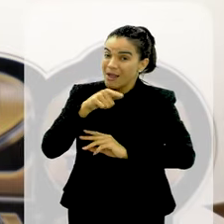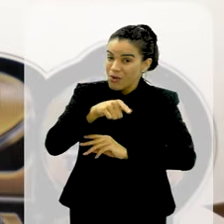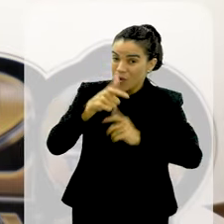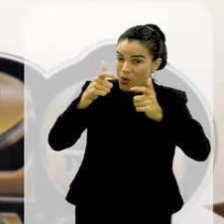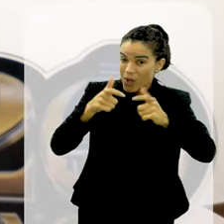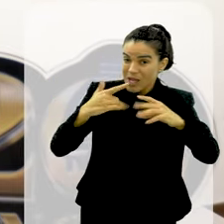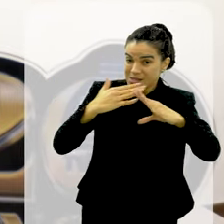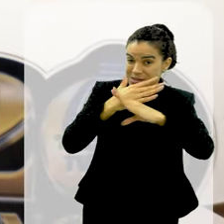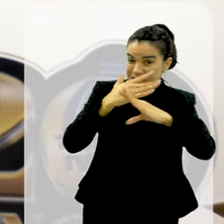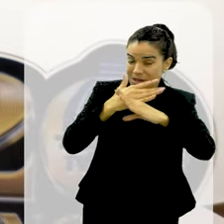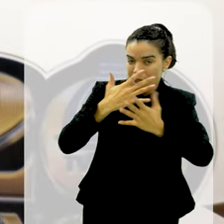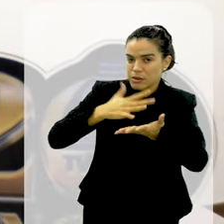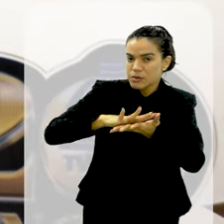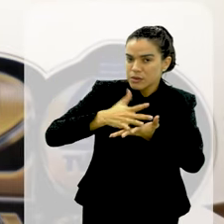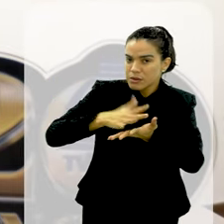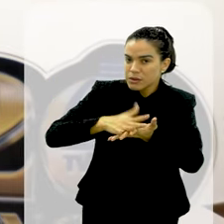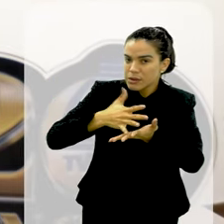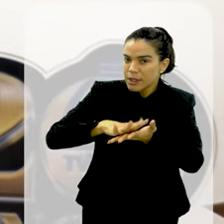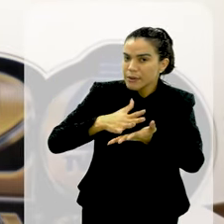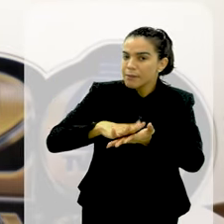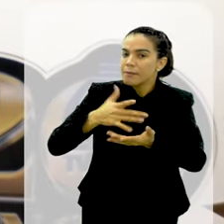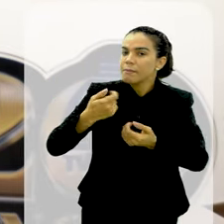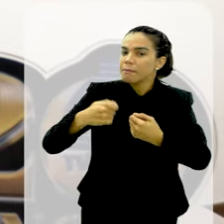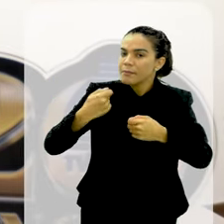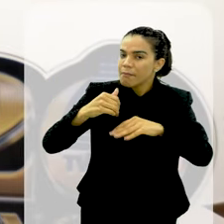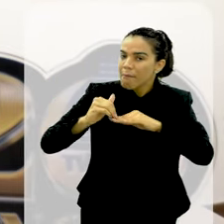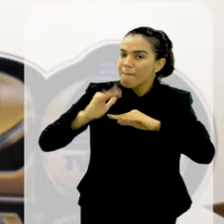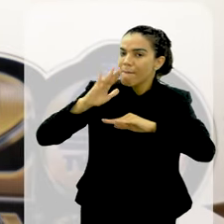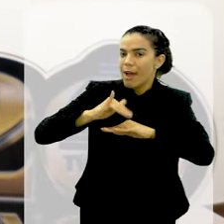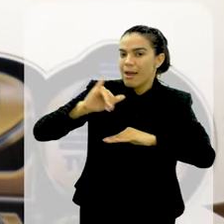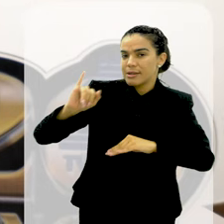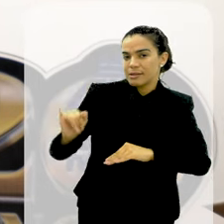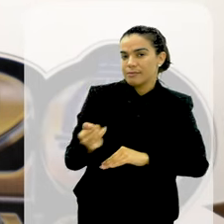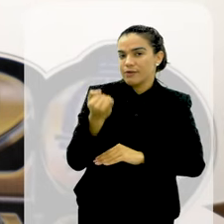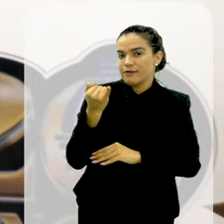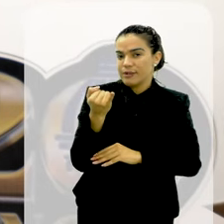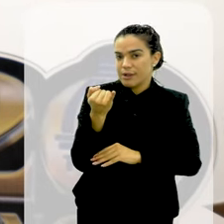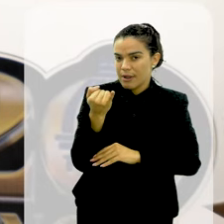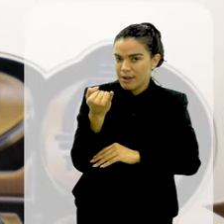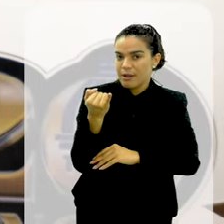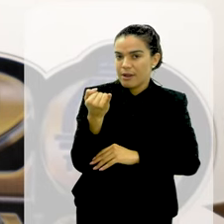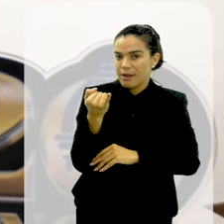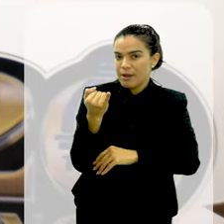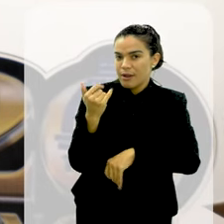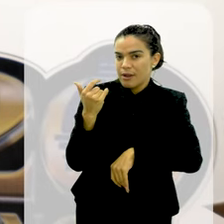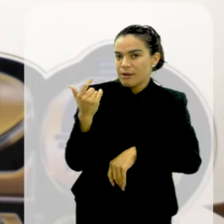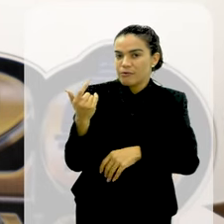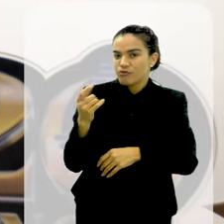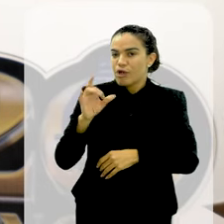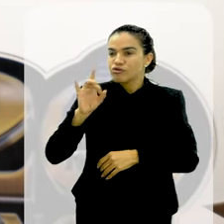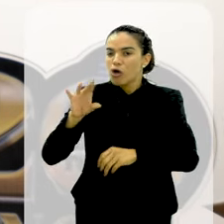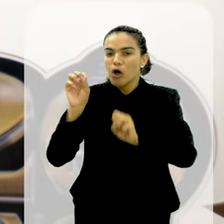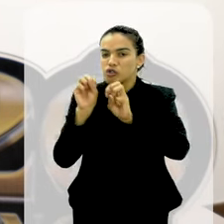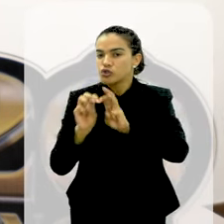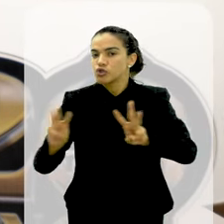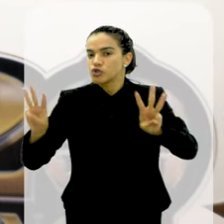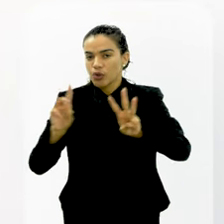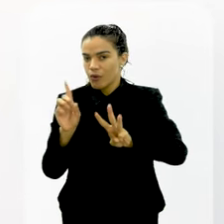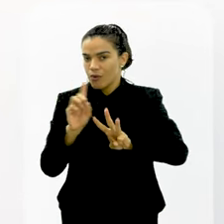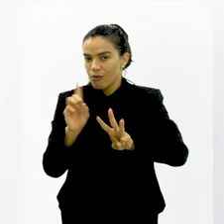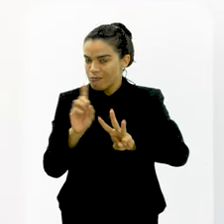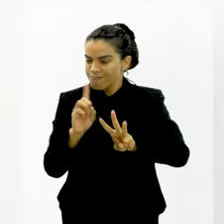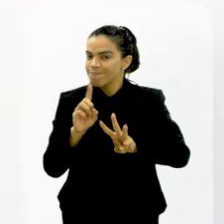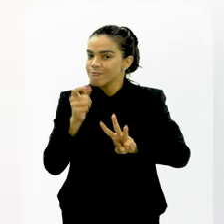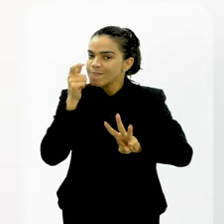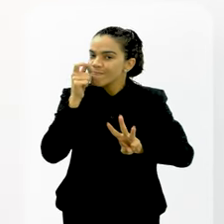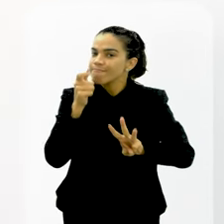que a cidade do samba ela precisa ser mais aproveitada enquanto espaço não só de